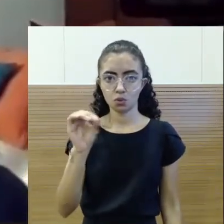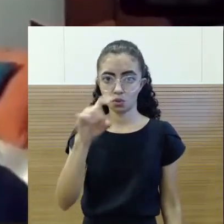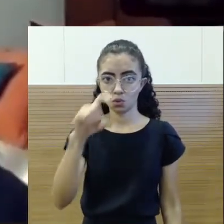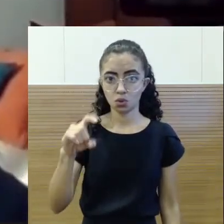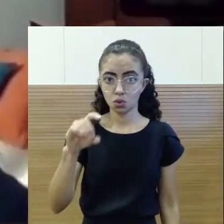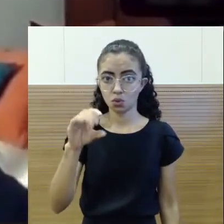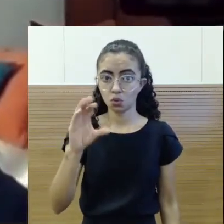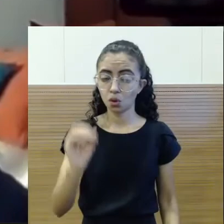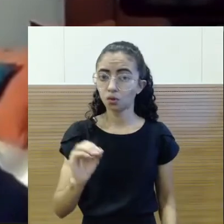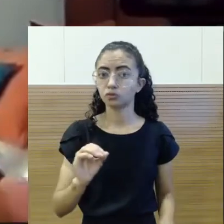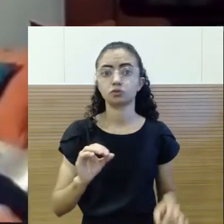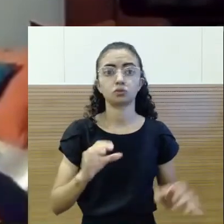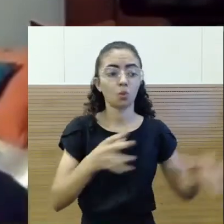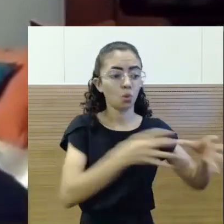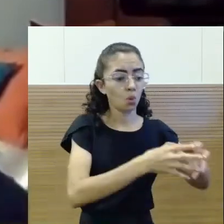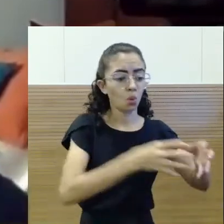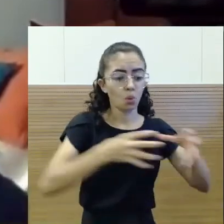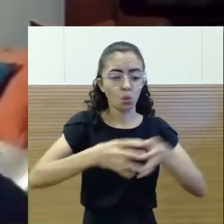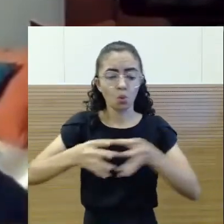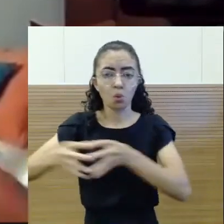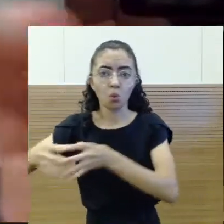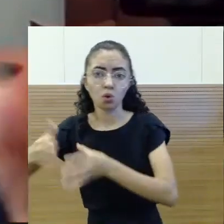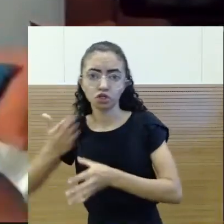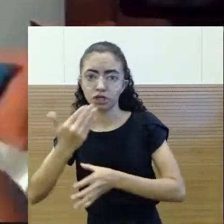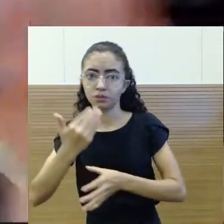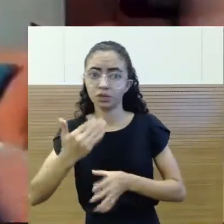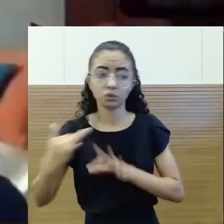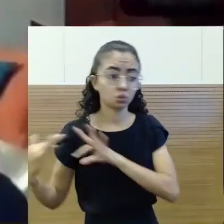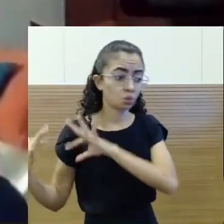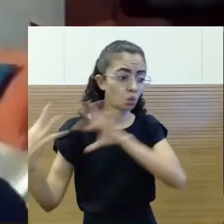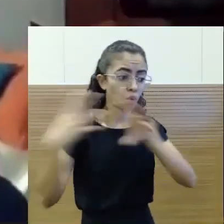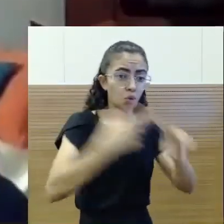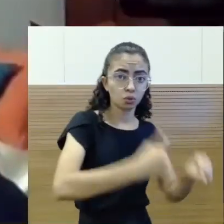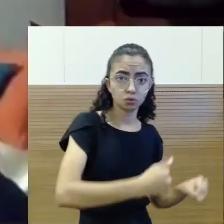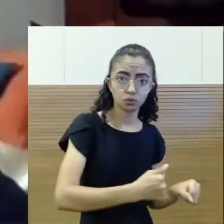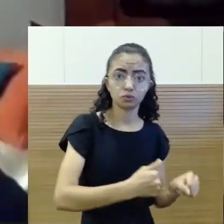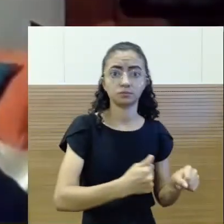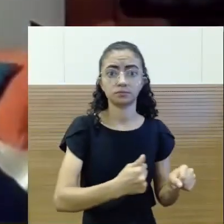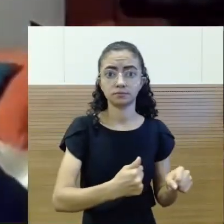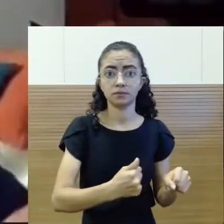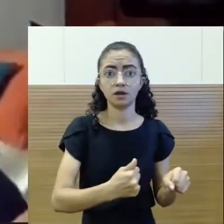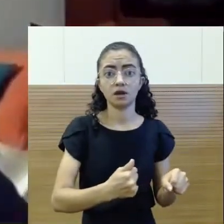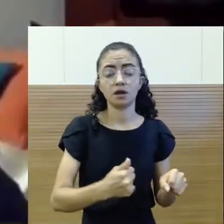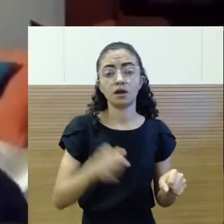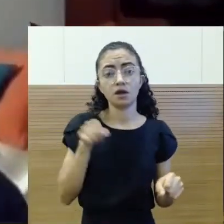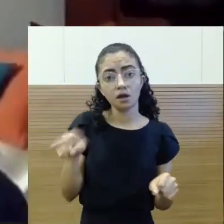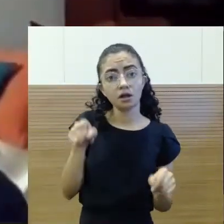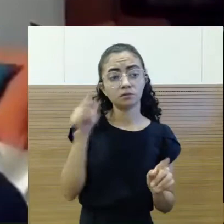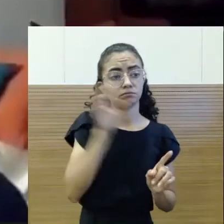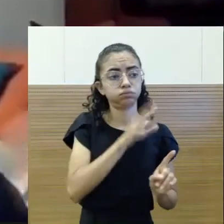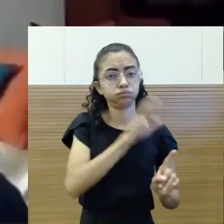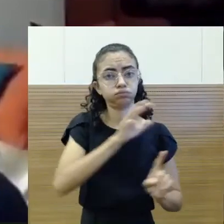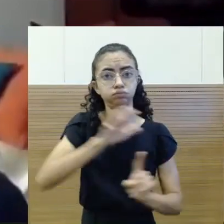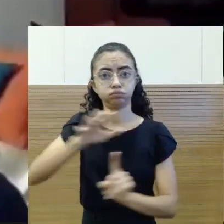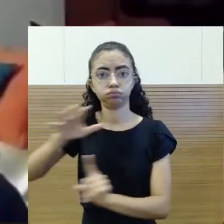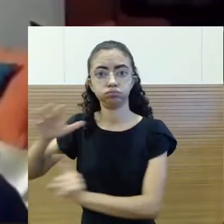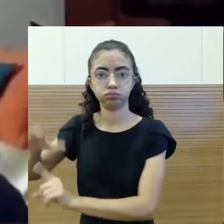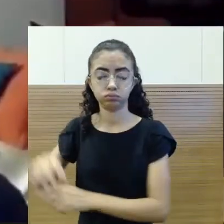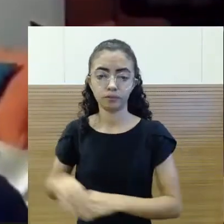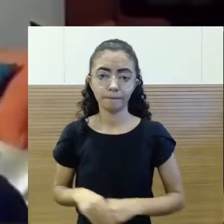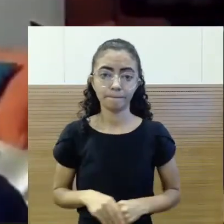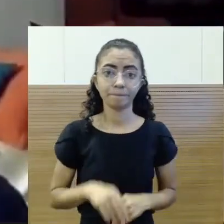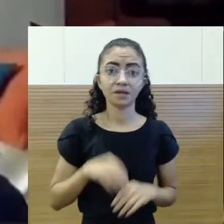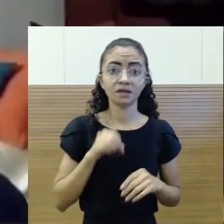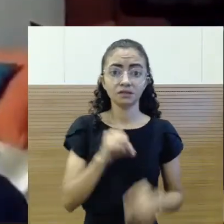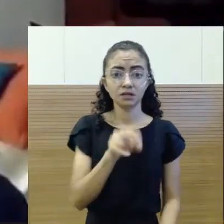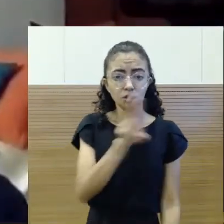alimentos do grupo 1, mas do grupo 2, do grupo 3, do grupo 4, todos os alimentos quando você utiliza agrotóxicos, agora há uma